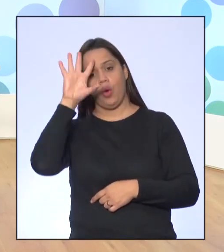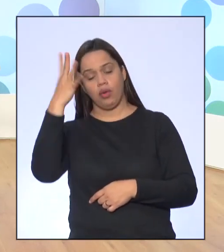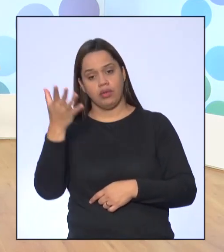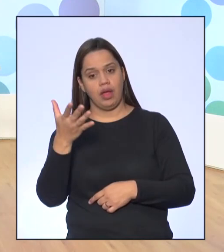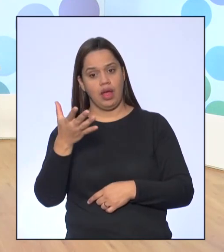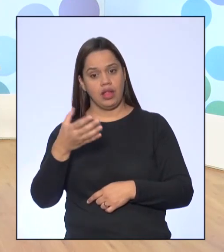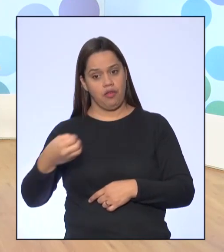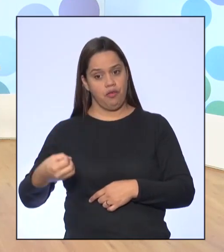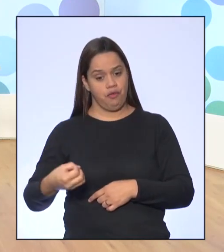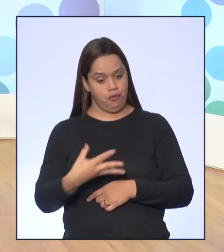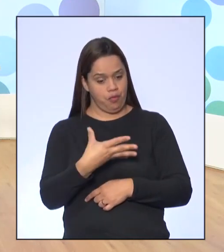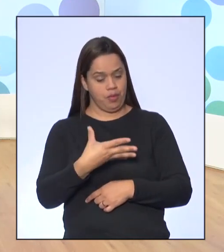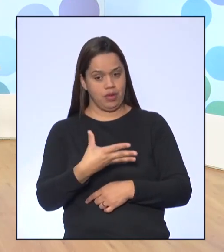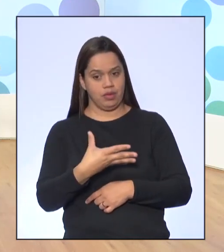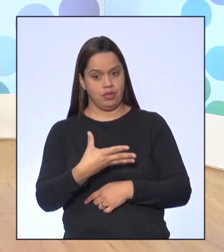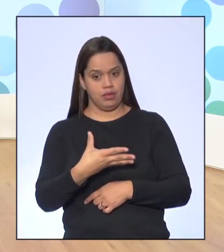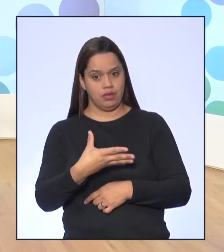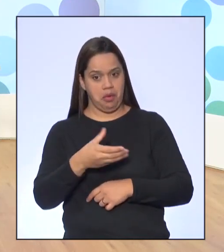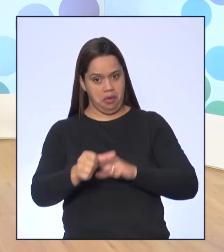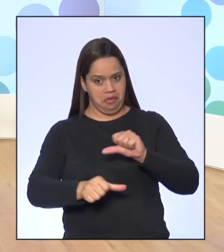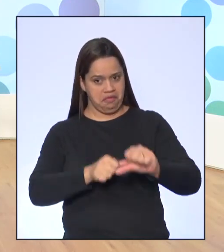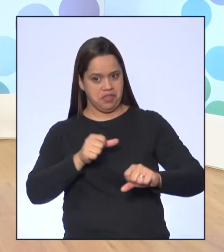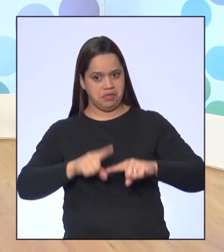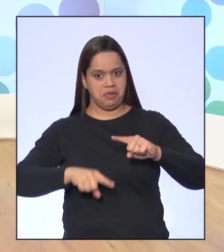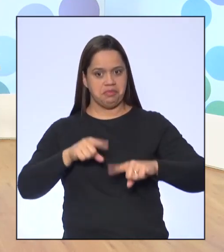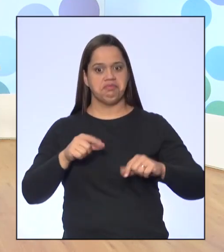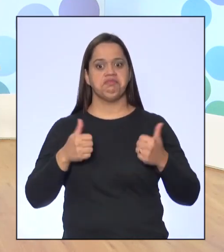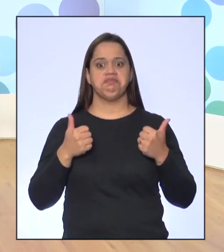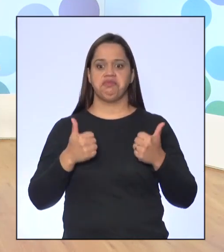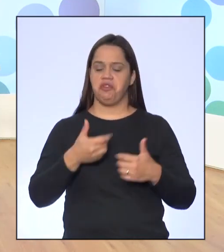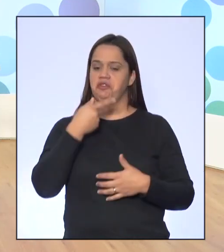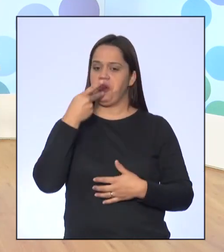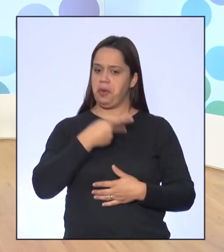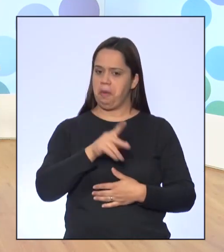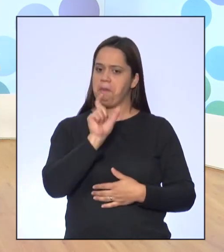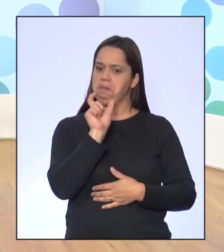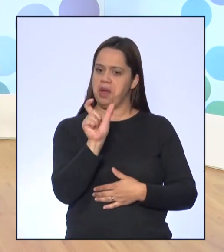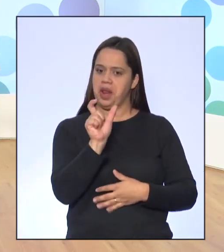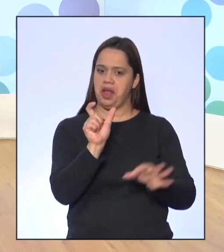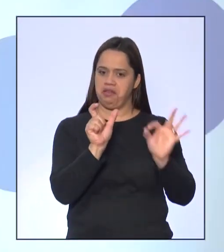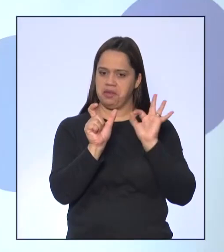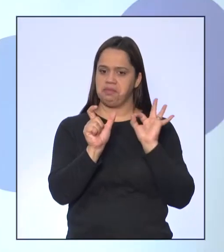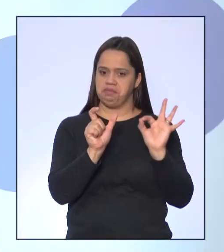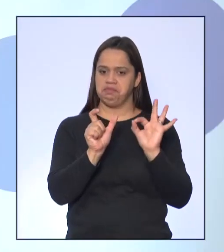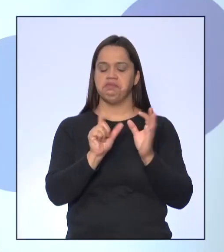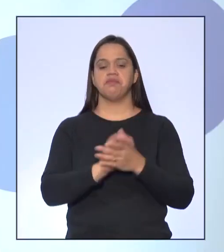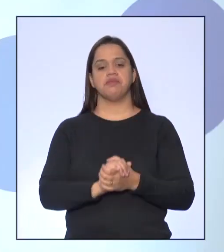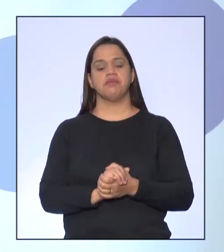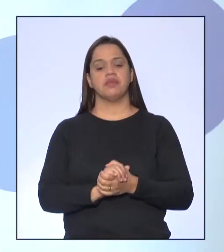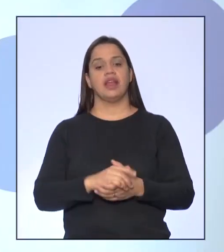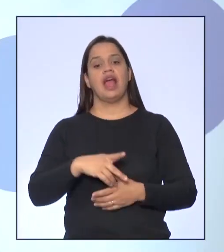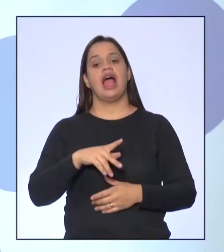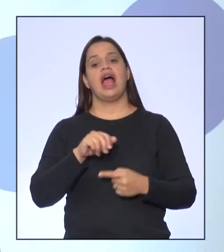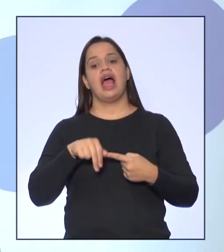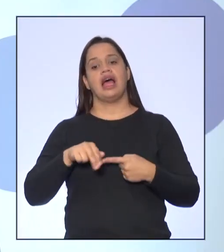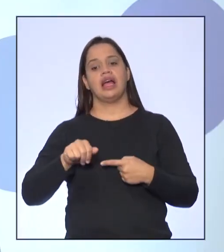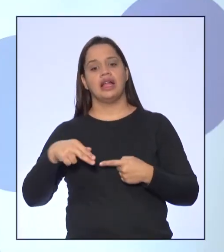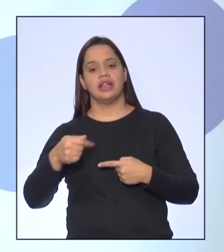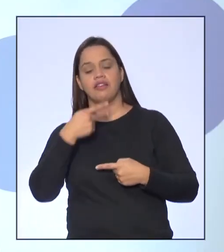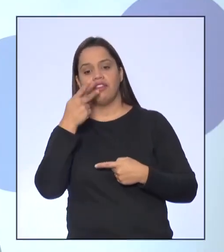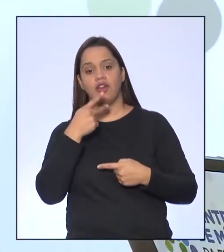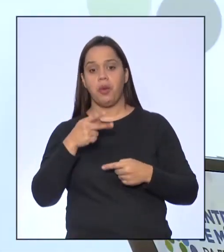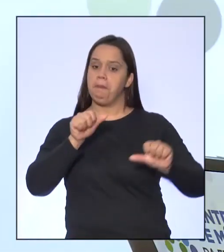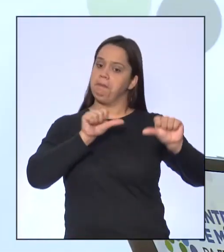nova substância. Olha só. Bonito, falou bonito, né? Muito Ana bem. Laura, misturando elementos